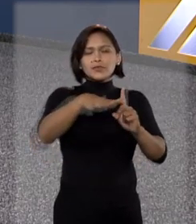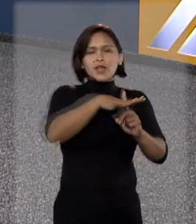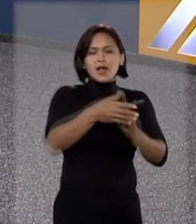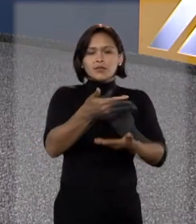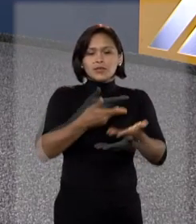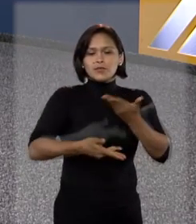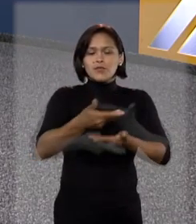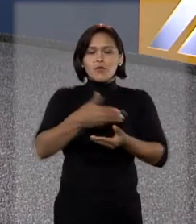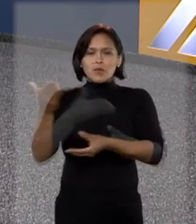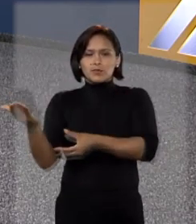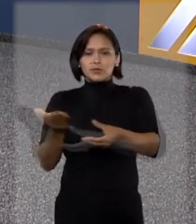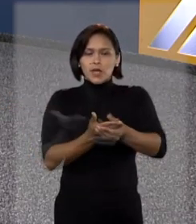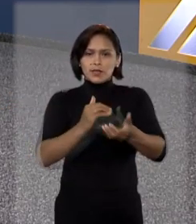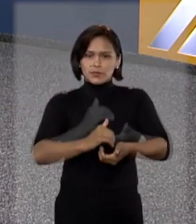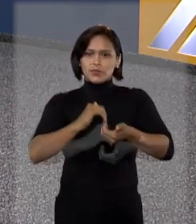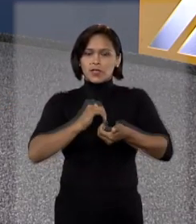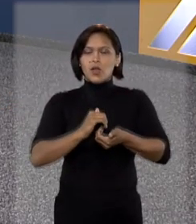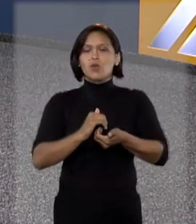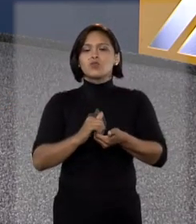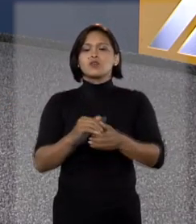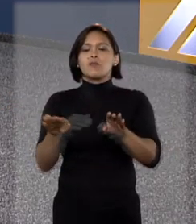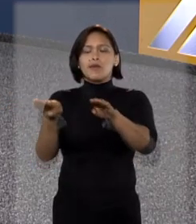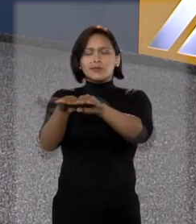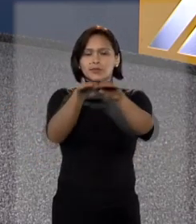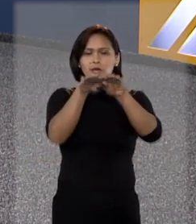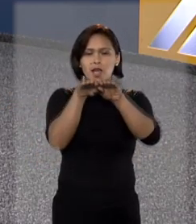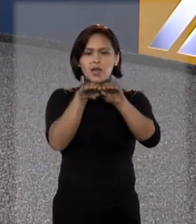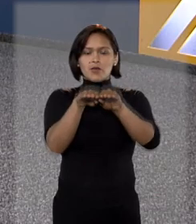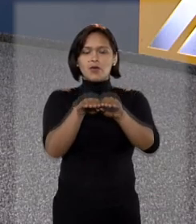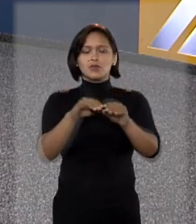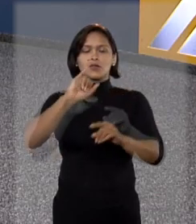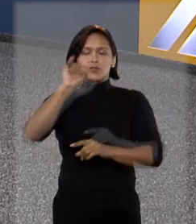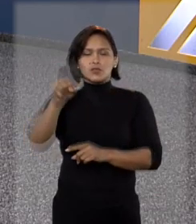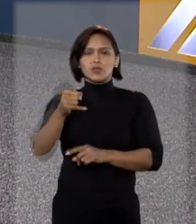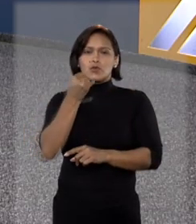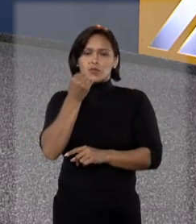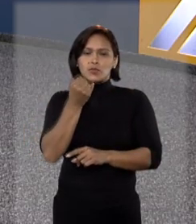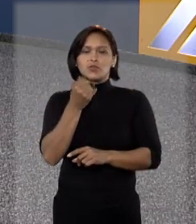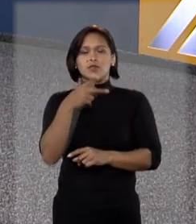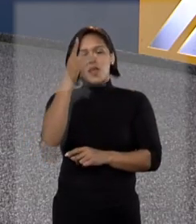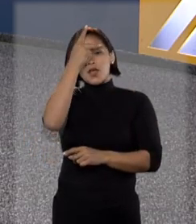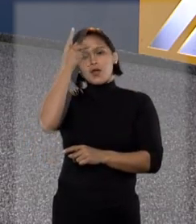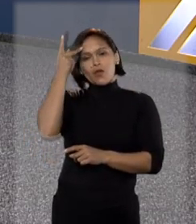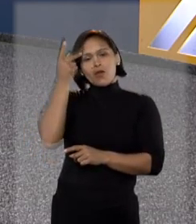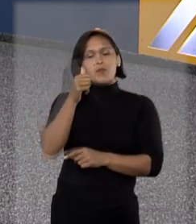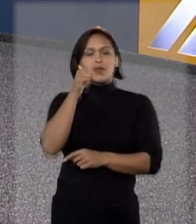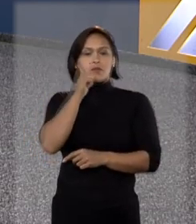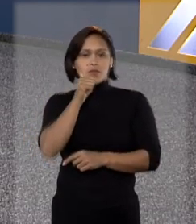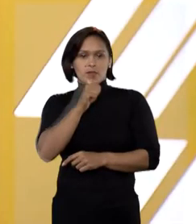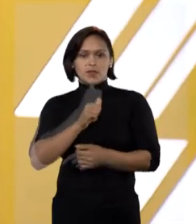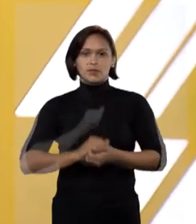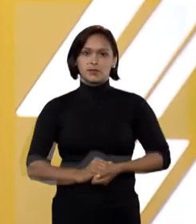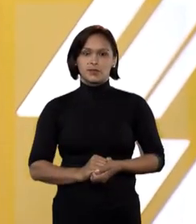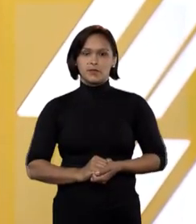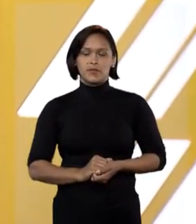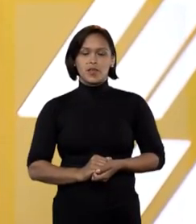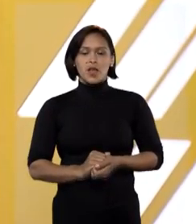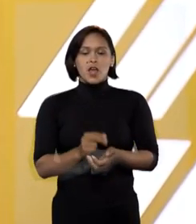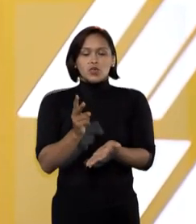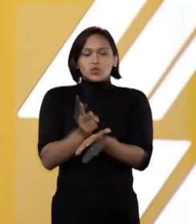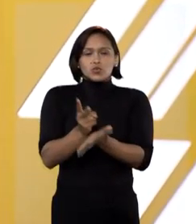de ações na corte para a promoção da igualdade de oportunidades entre homens e mulheres. Durante